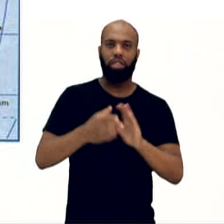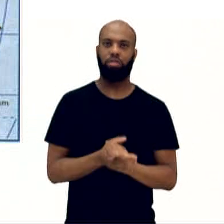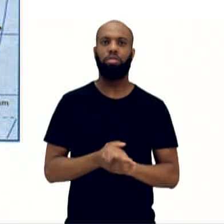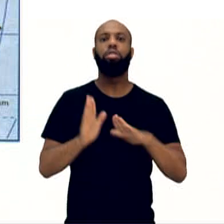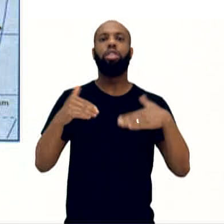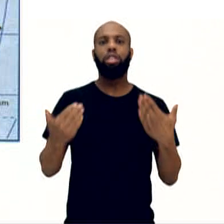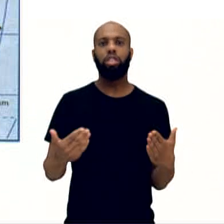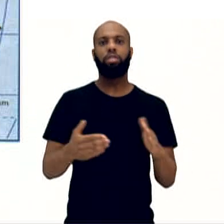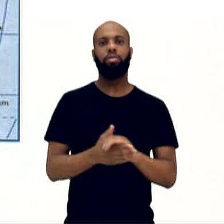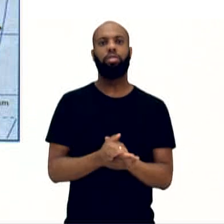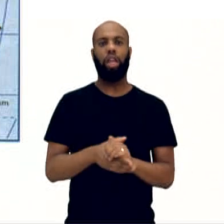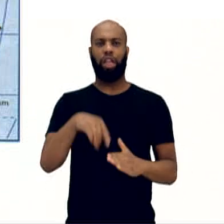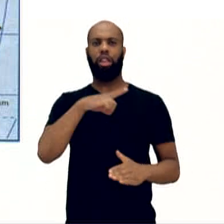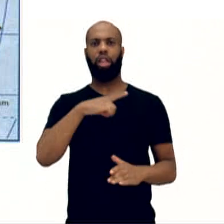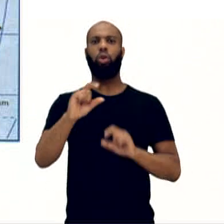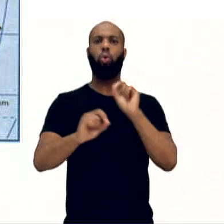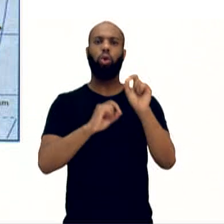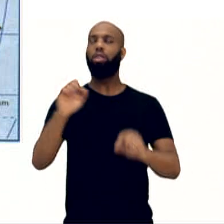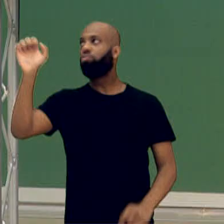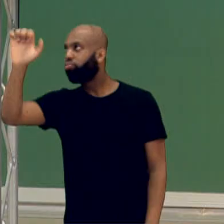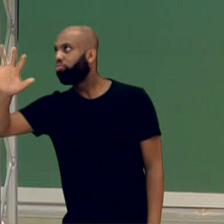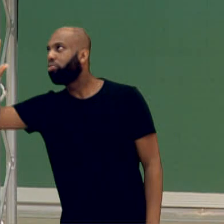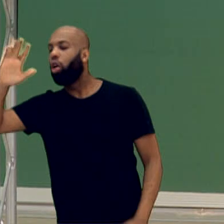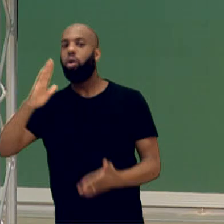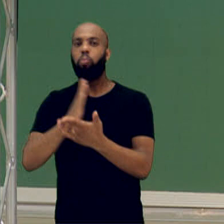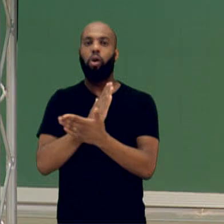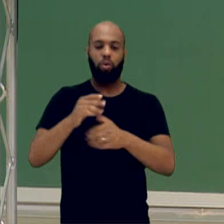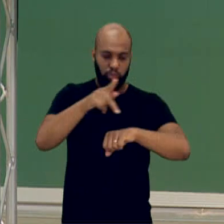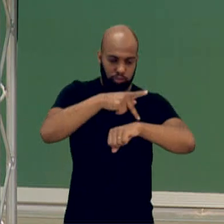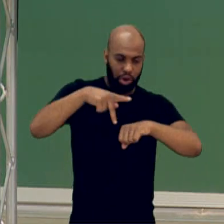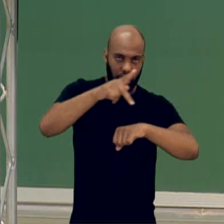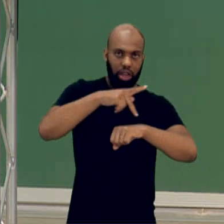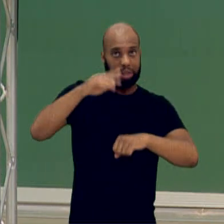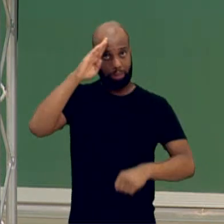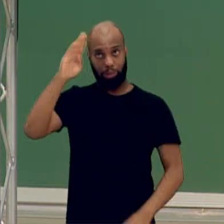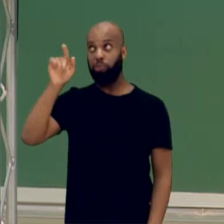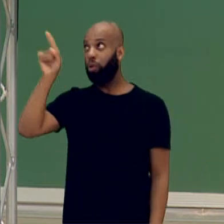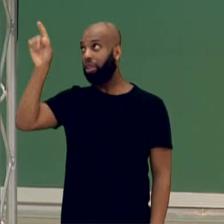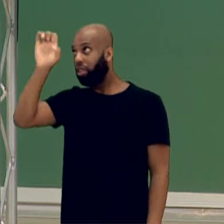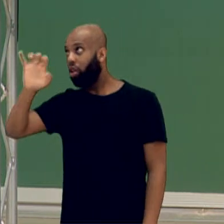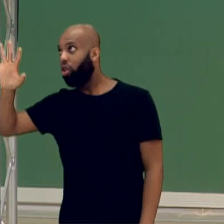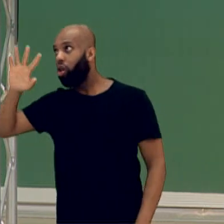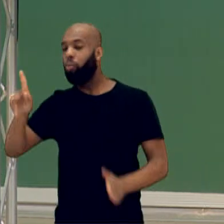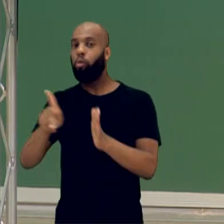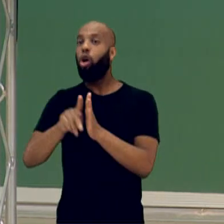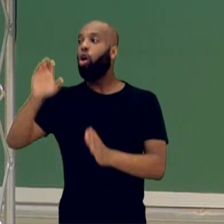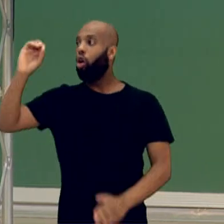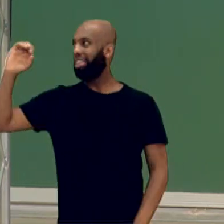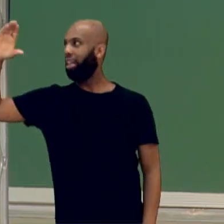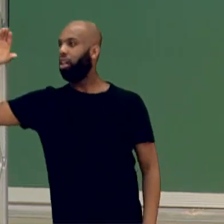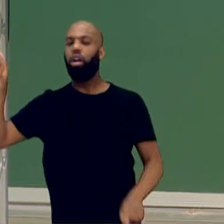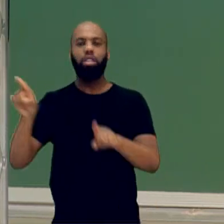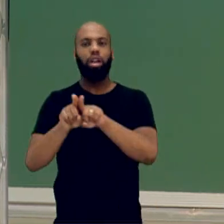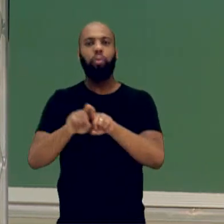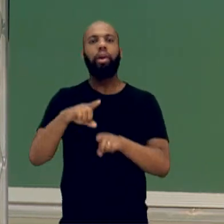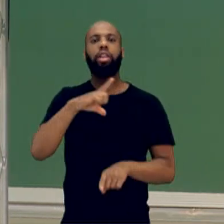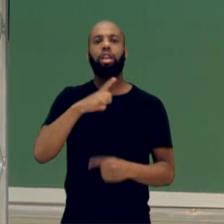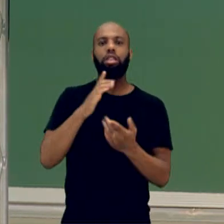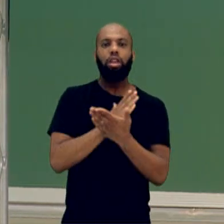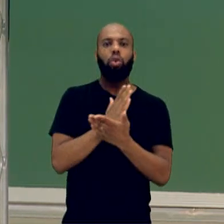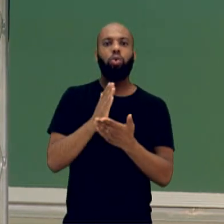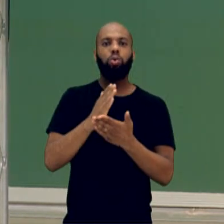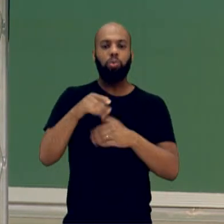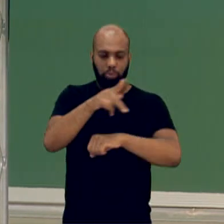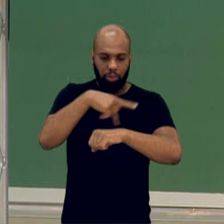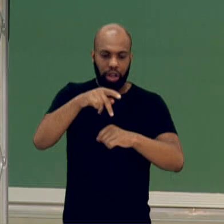Ali nós vamos ter boa parte da Europa, alguns países aqui, principalmente da Europa, na parte ocidental, alguns países